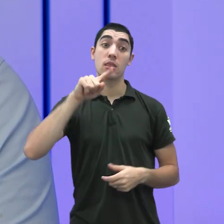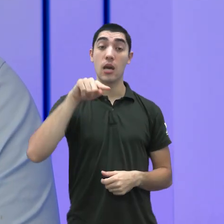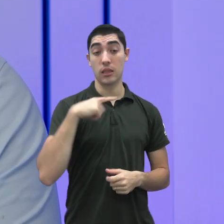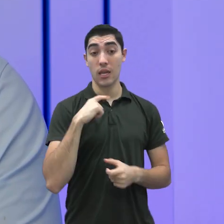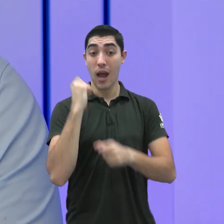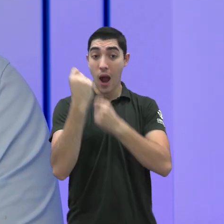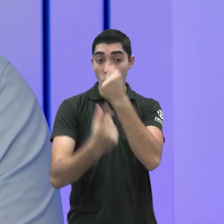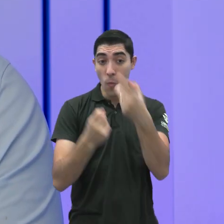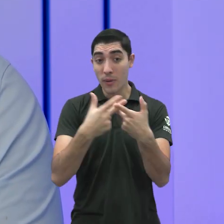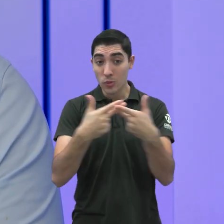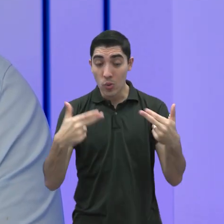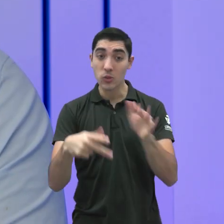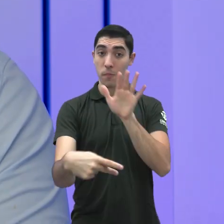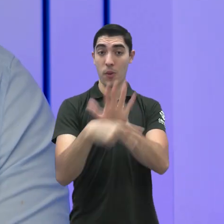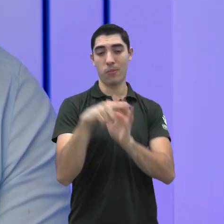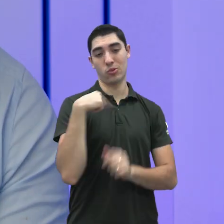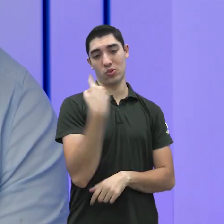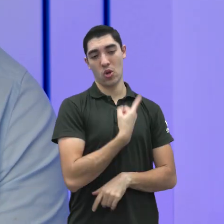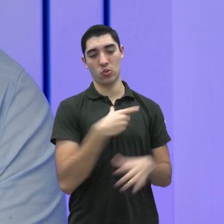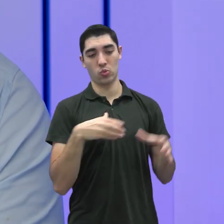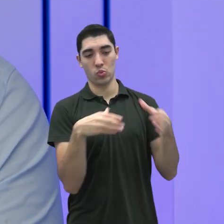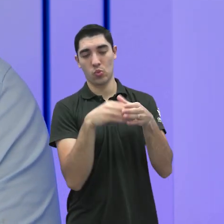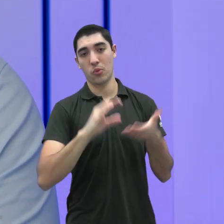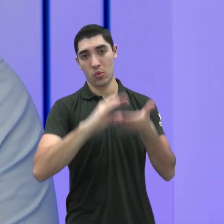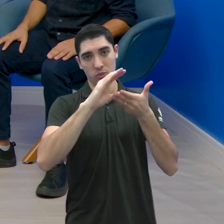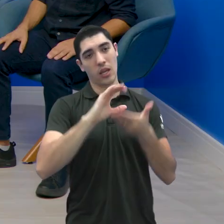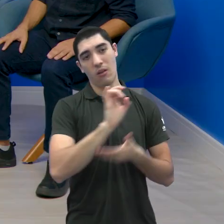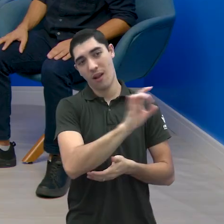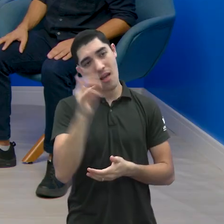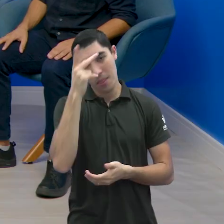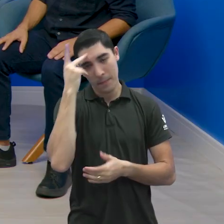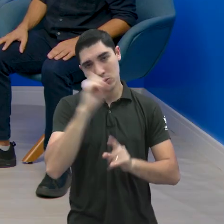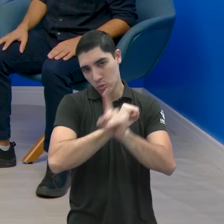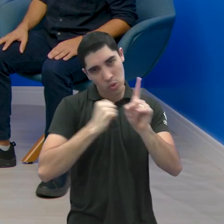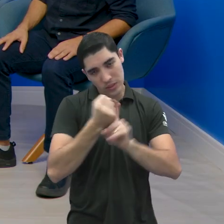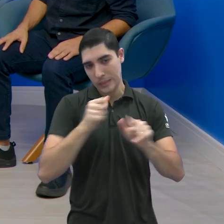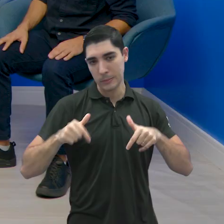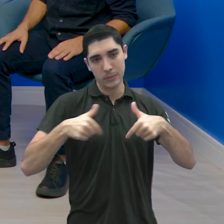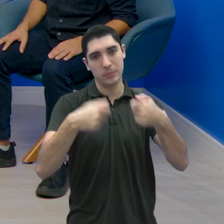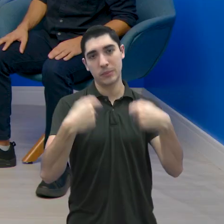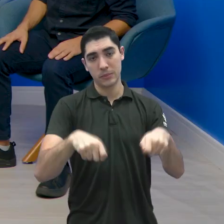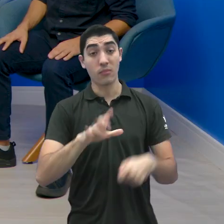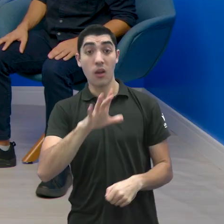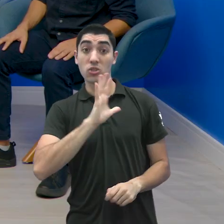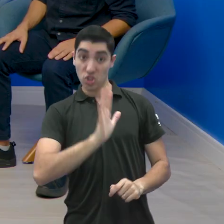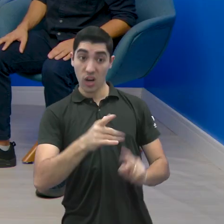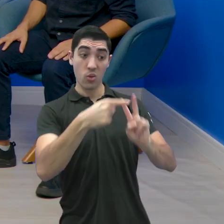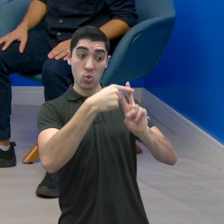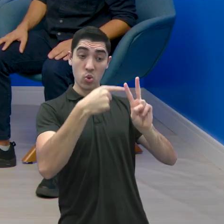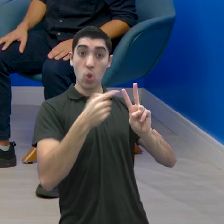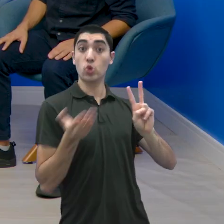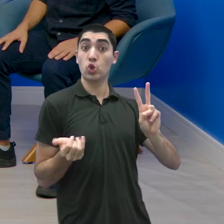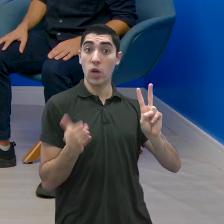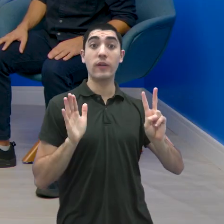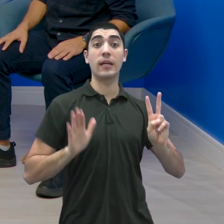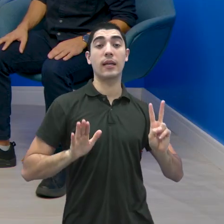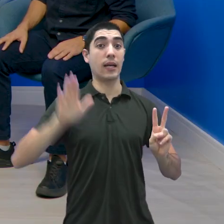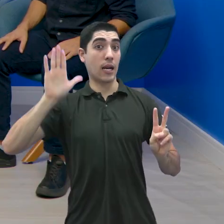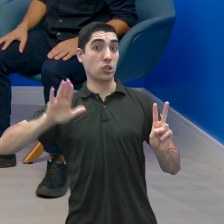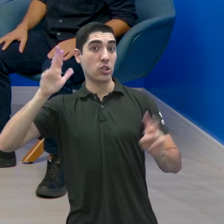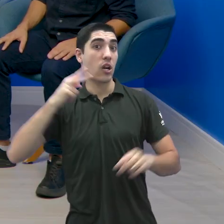e levar as nossas vidas, no caso. Então, a gente teve 2 candidatos a vereador no último